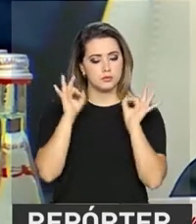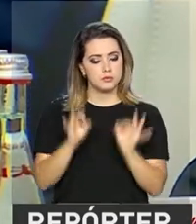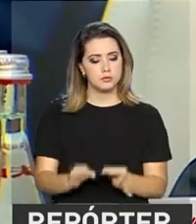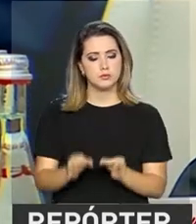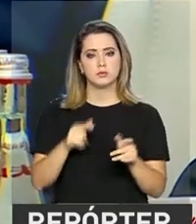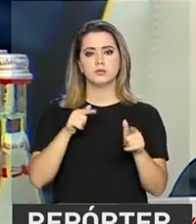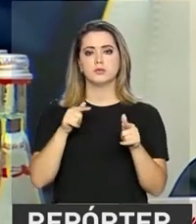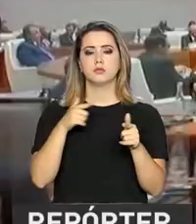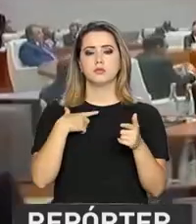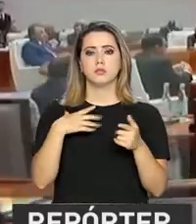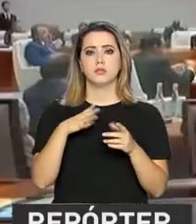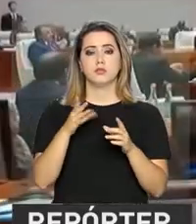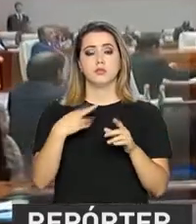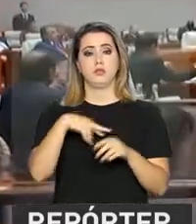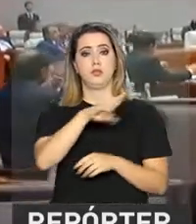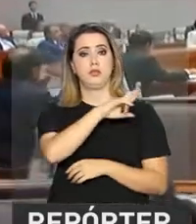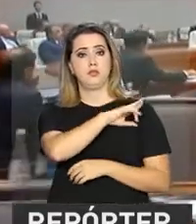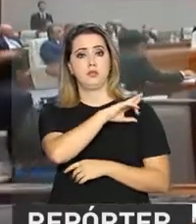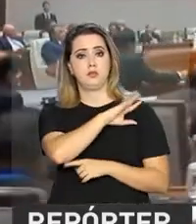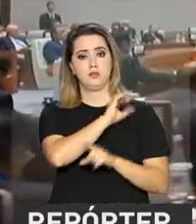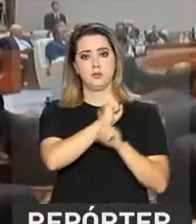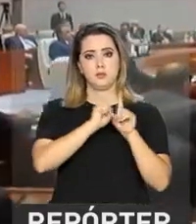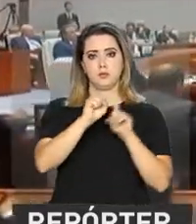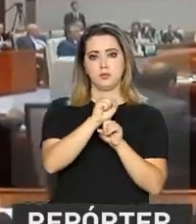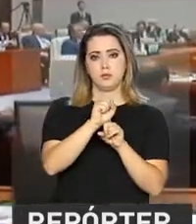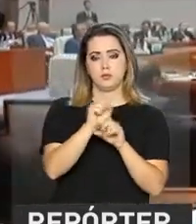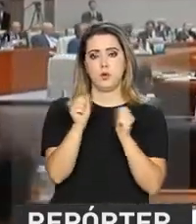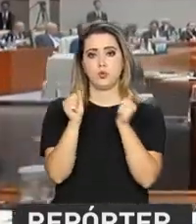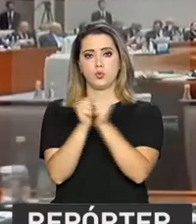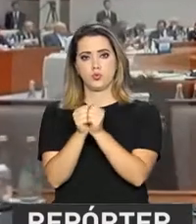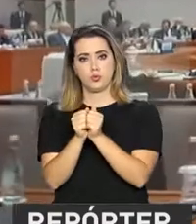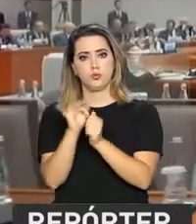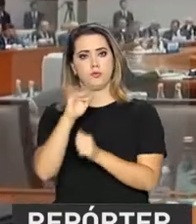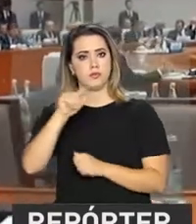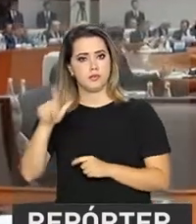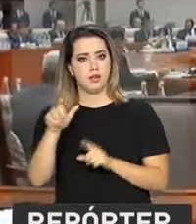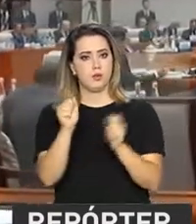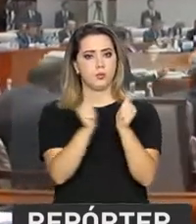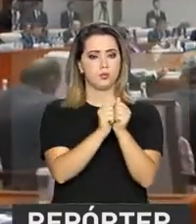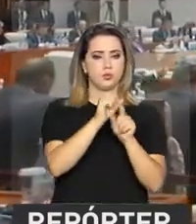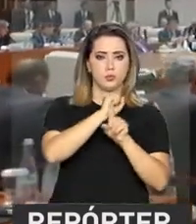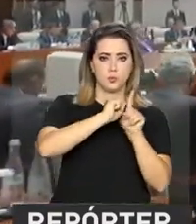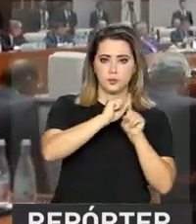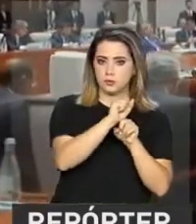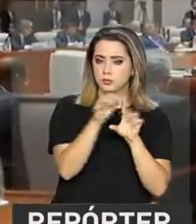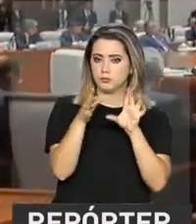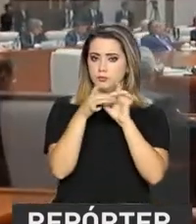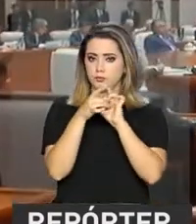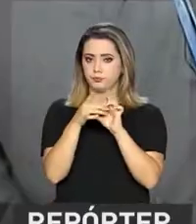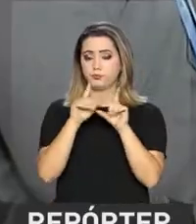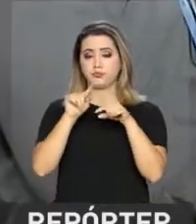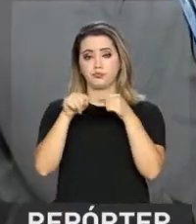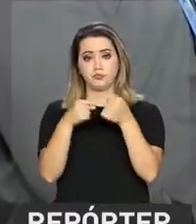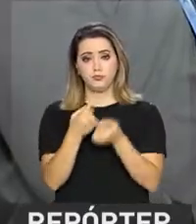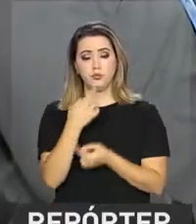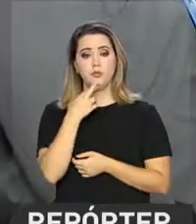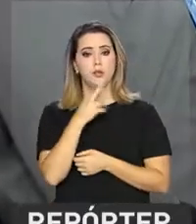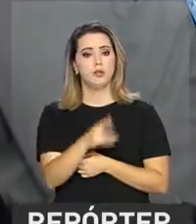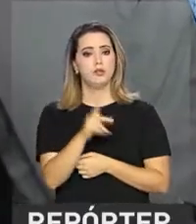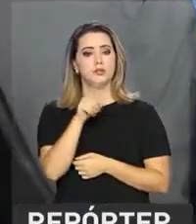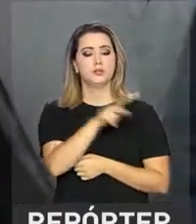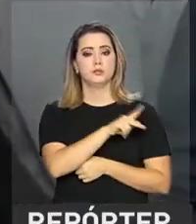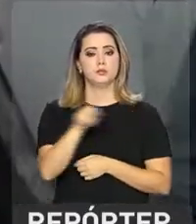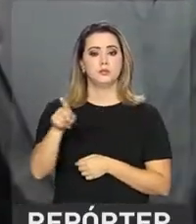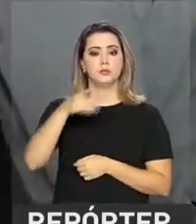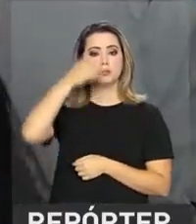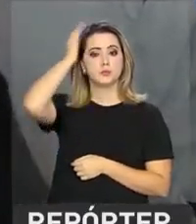exercício da responsabilidade social. Já sobre os resultados da 9ª cúpula do BRICS na China, o presidente Michel